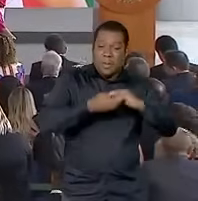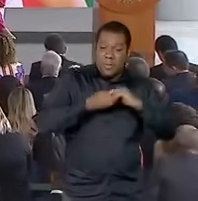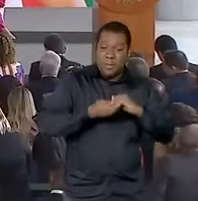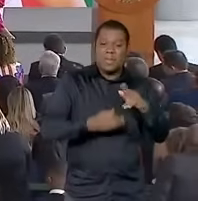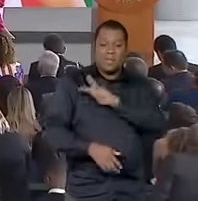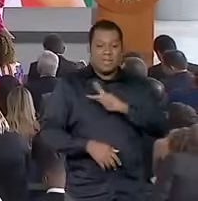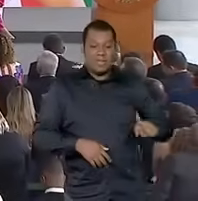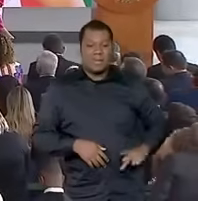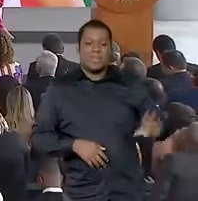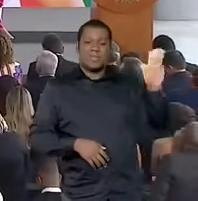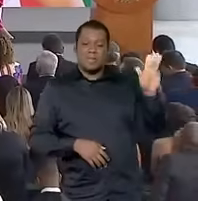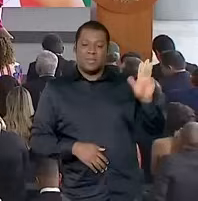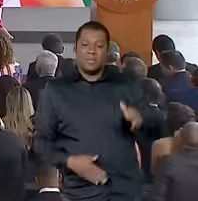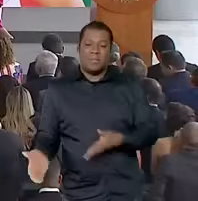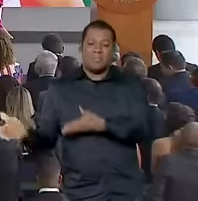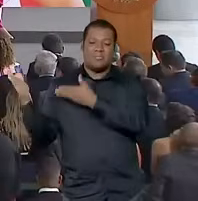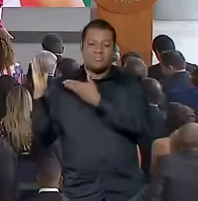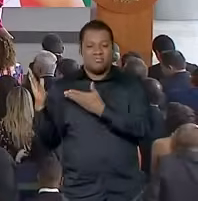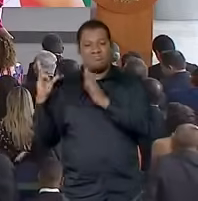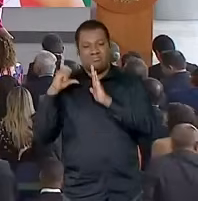Palácio do Planalto.